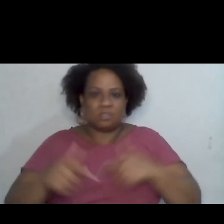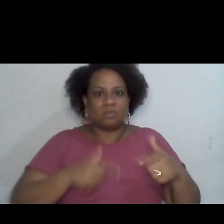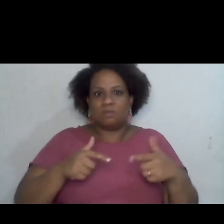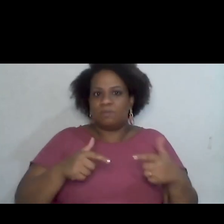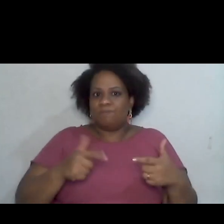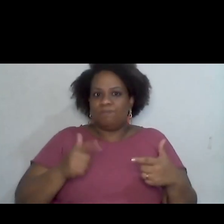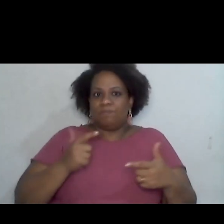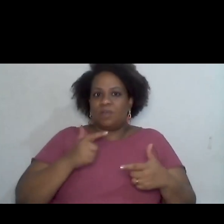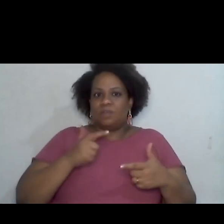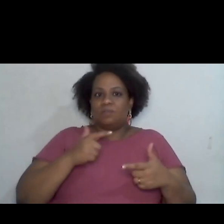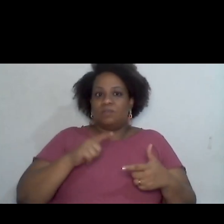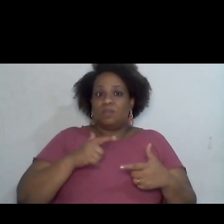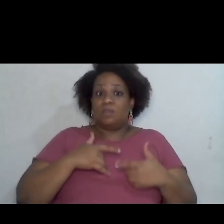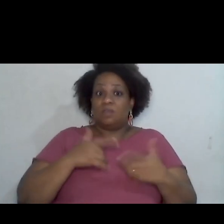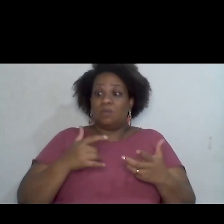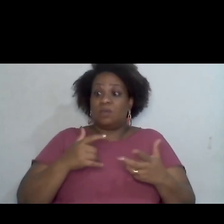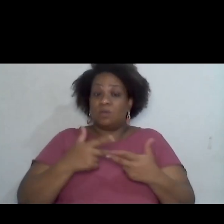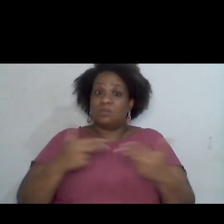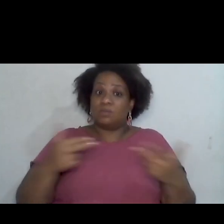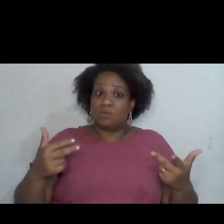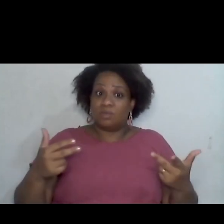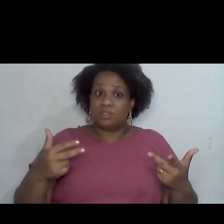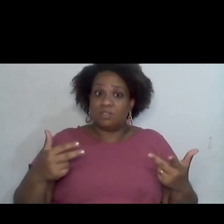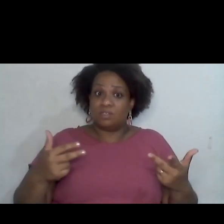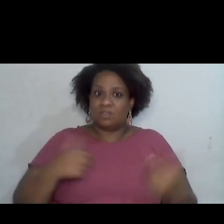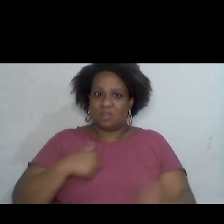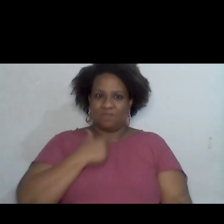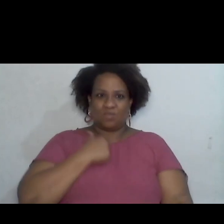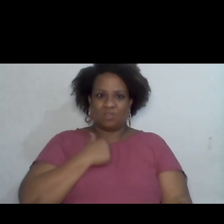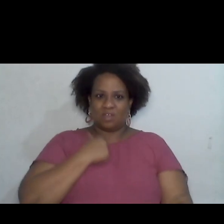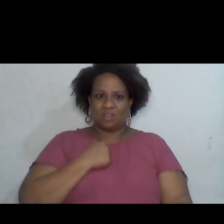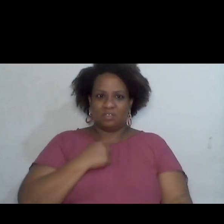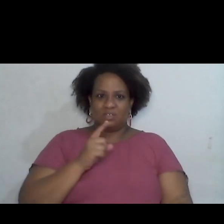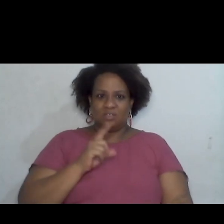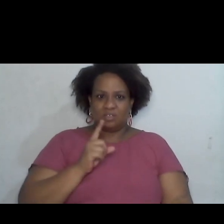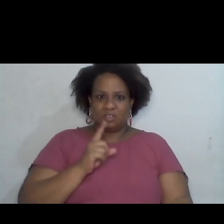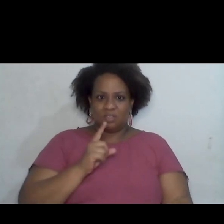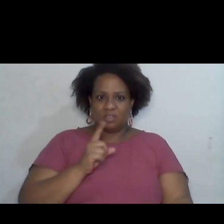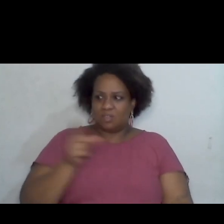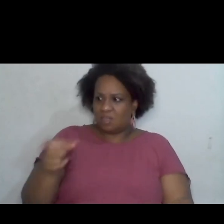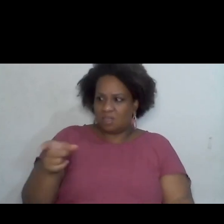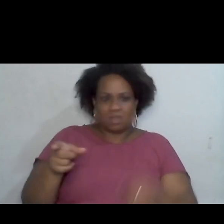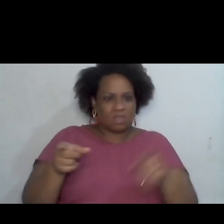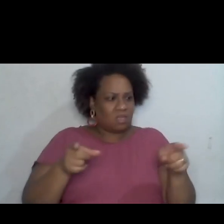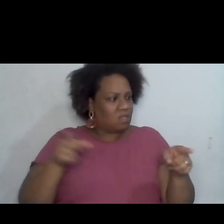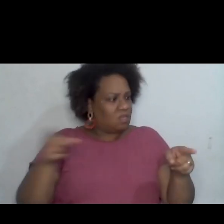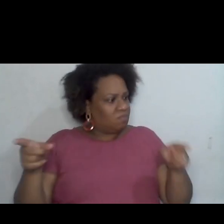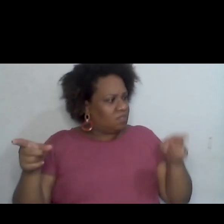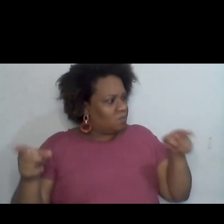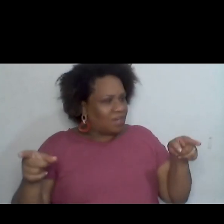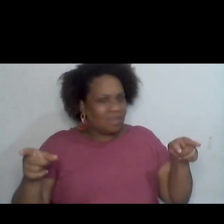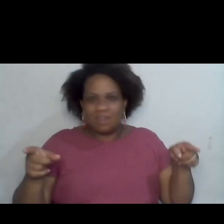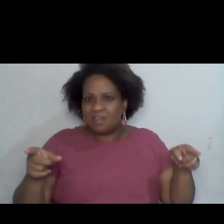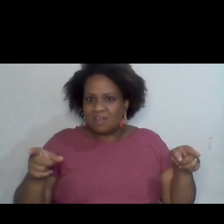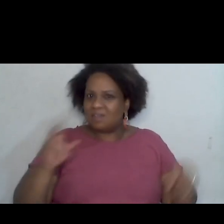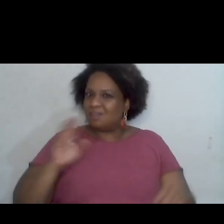tempo que nós gostaríamos que as coisas fossem. E não é por vontade minha, não é por vontade de Pete, não é por vontade de Sara, que por